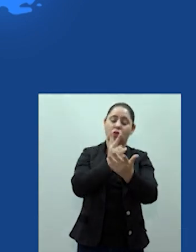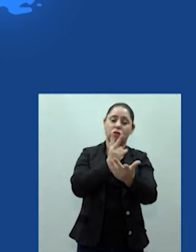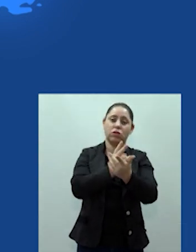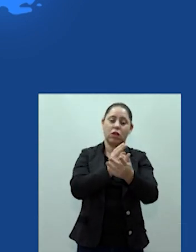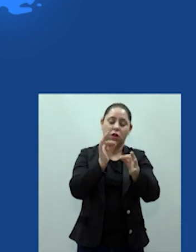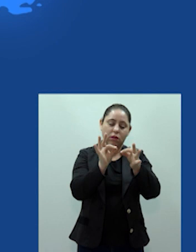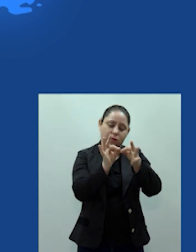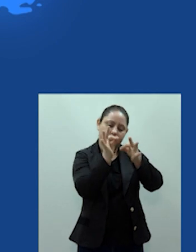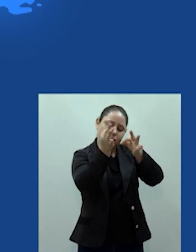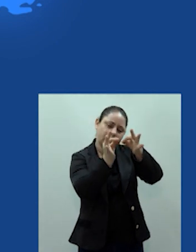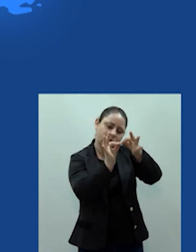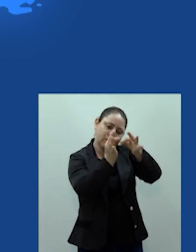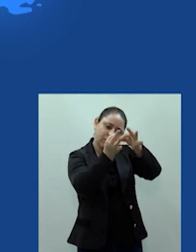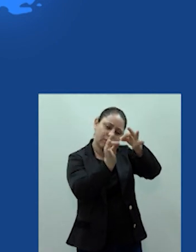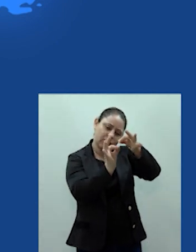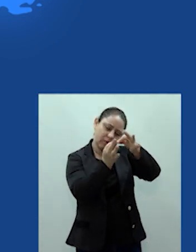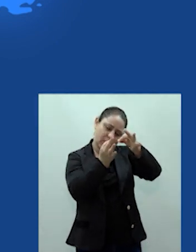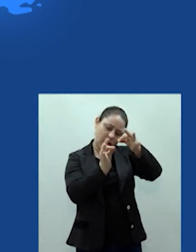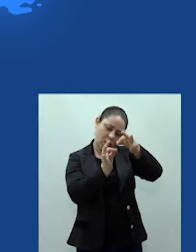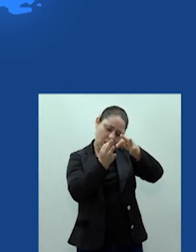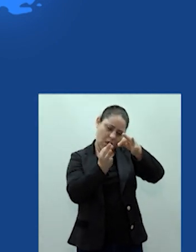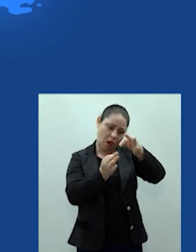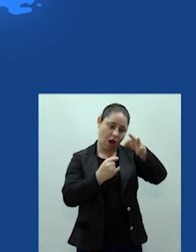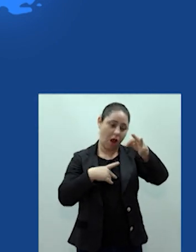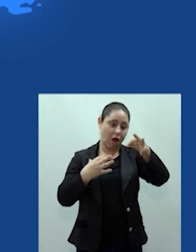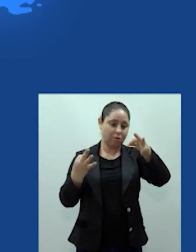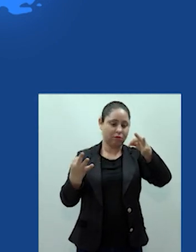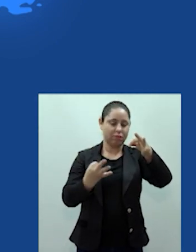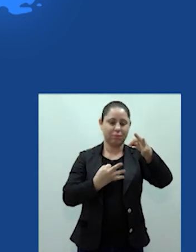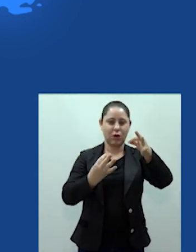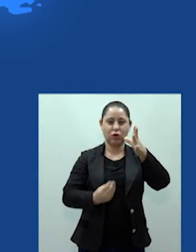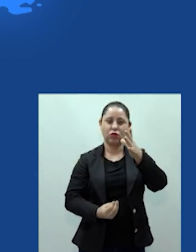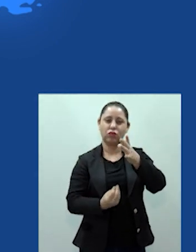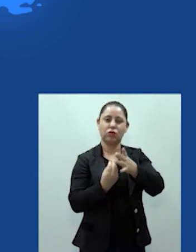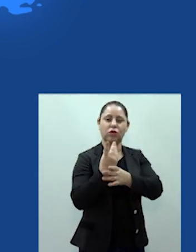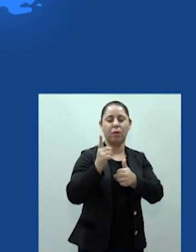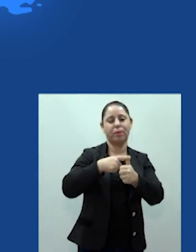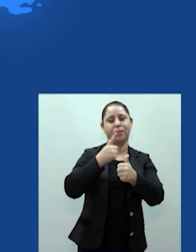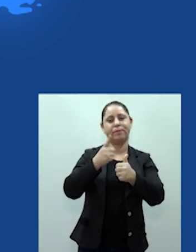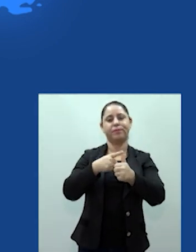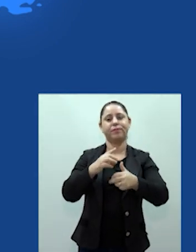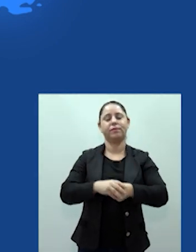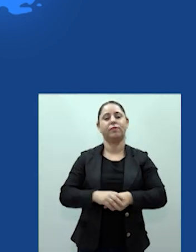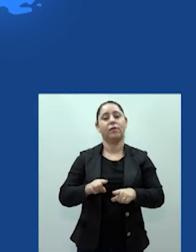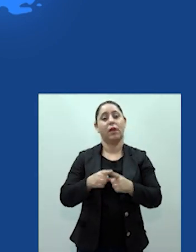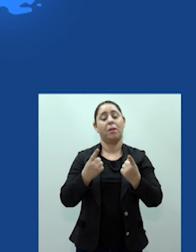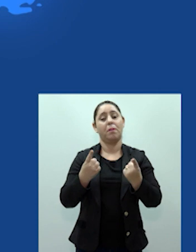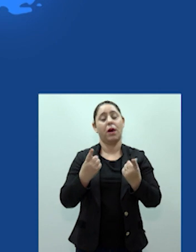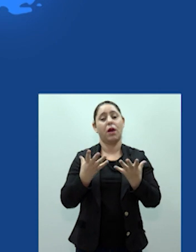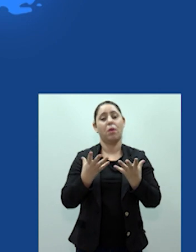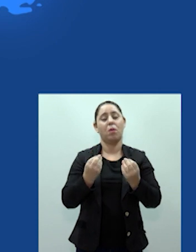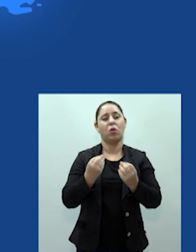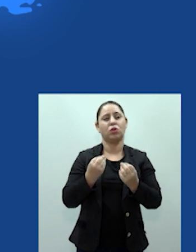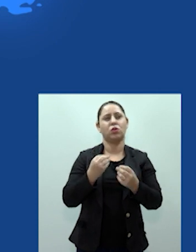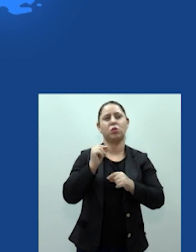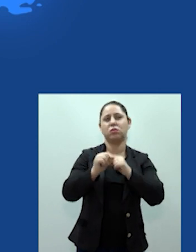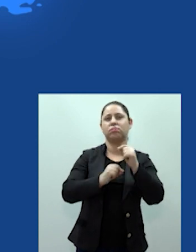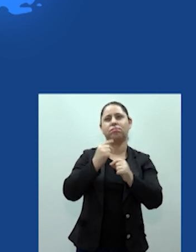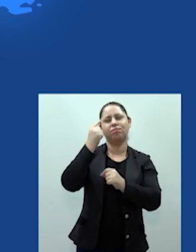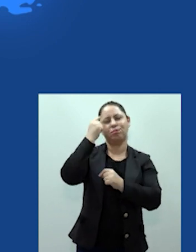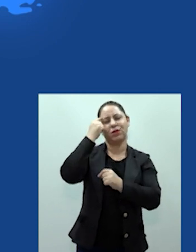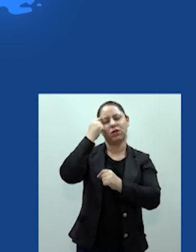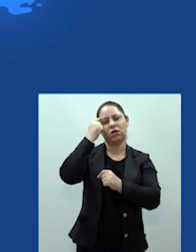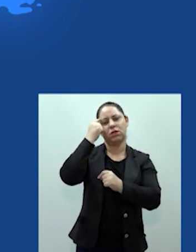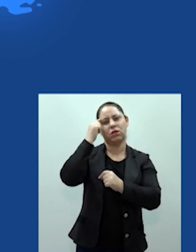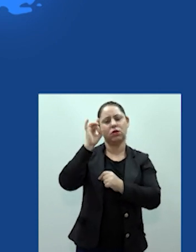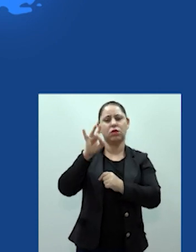então eu vou continuar. E aí eu fui continuando, e fui preenchendo, e aí foi dando certo. E aí surgiu o primeiro bordado. Mas aí foi tudo muito